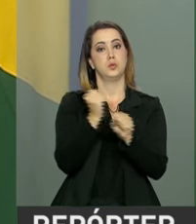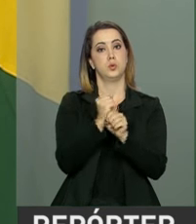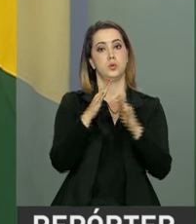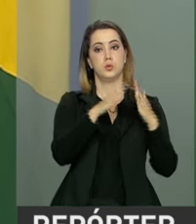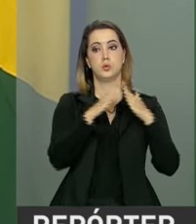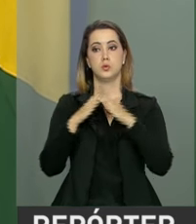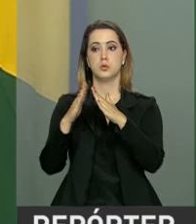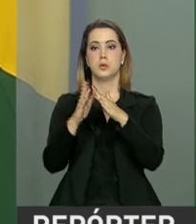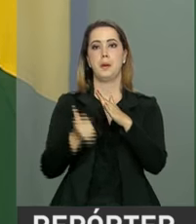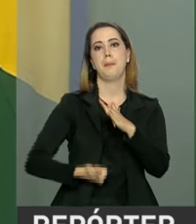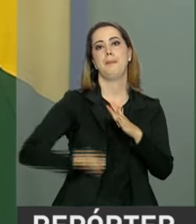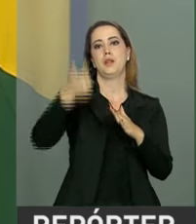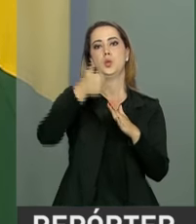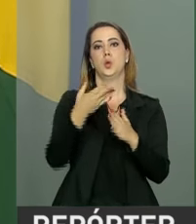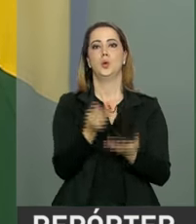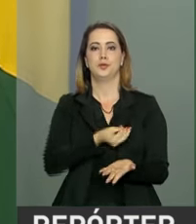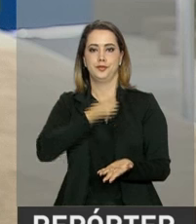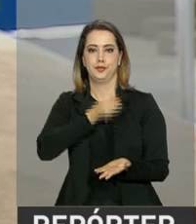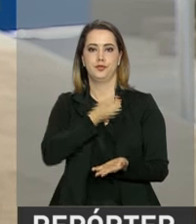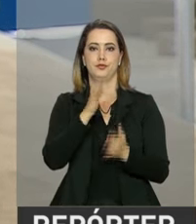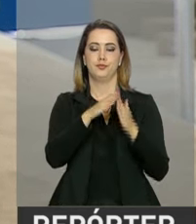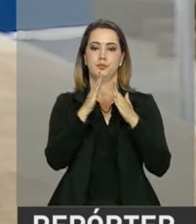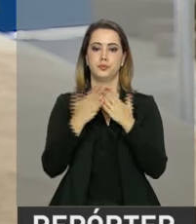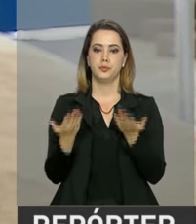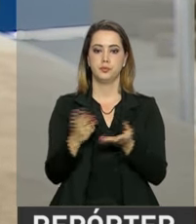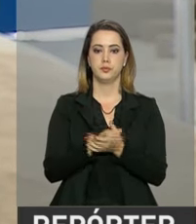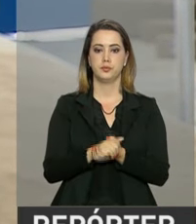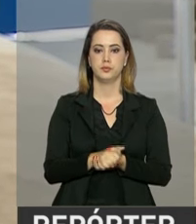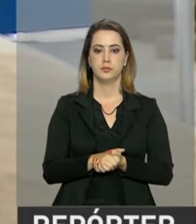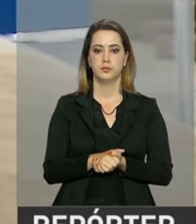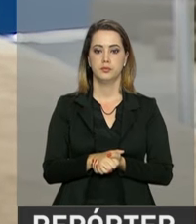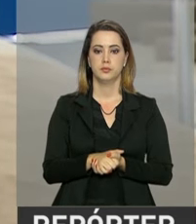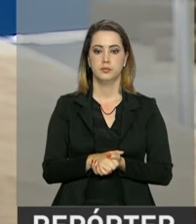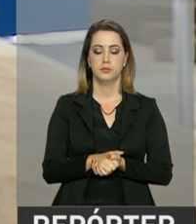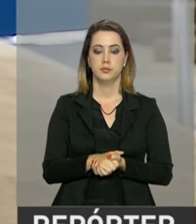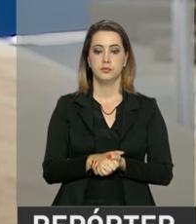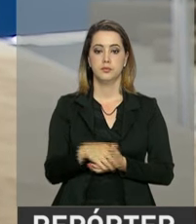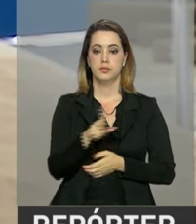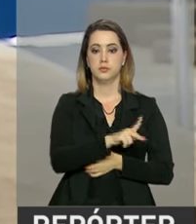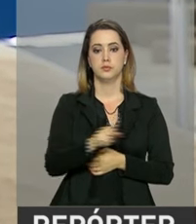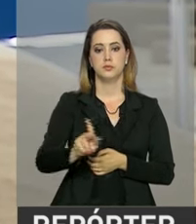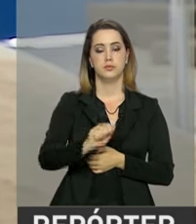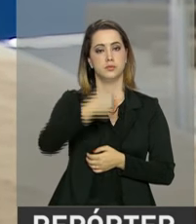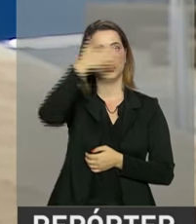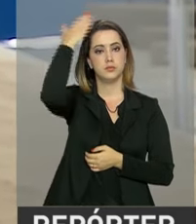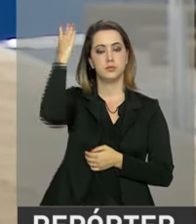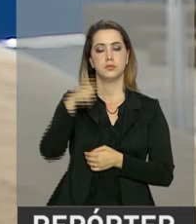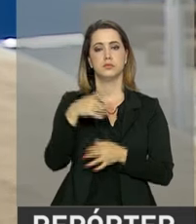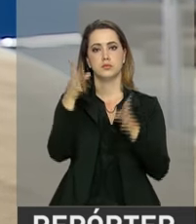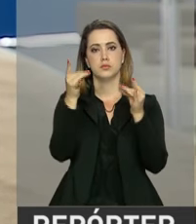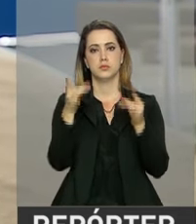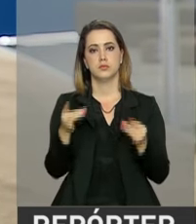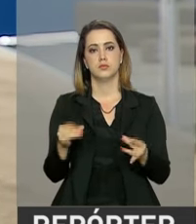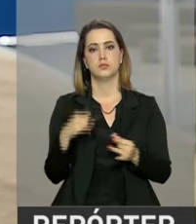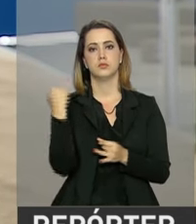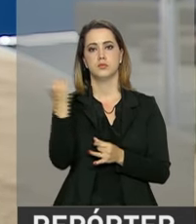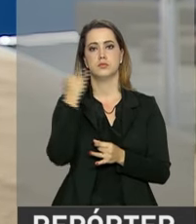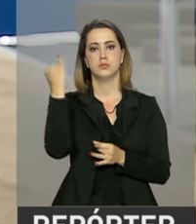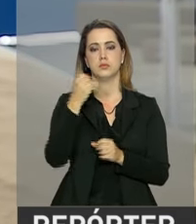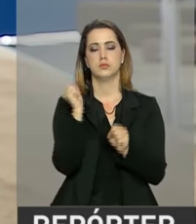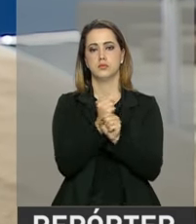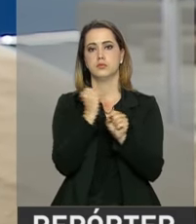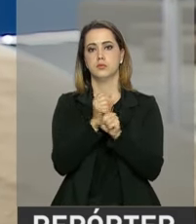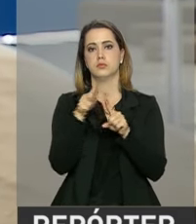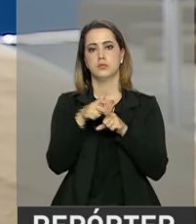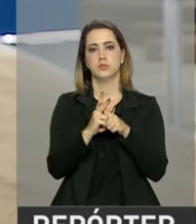a melhoria das condições habitacionais Michel Temer também destacou a importância das reformas